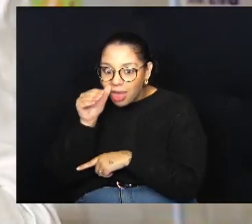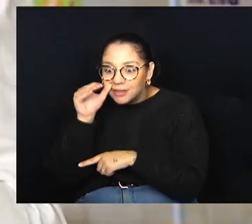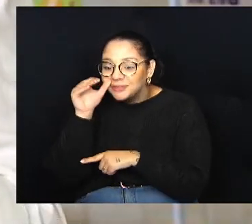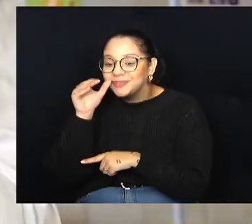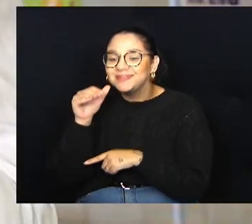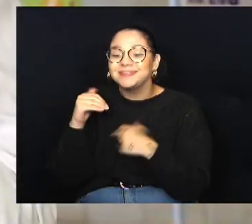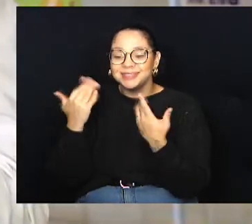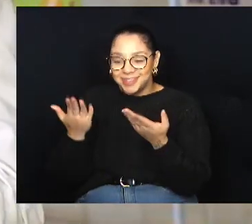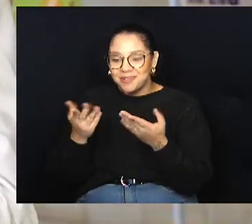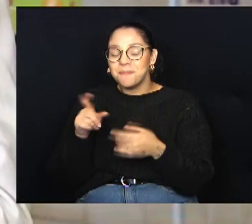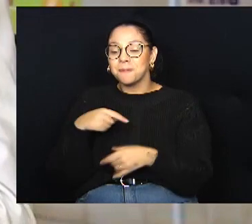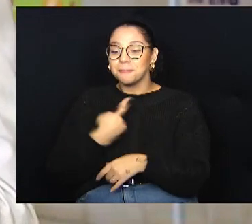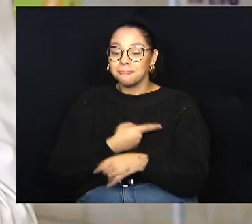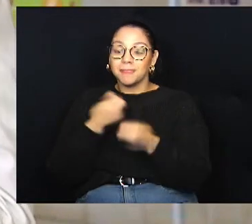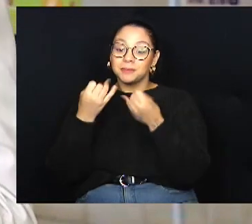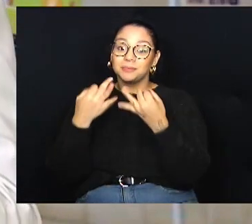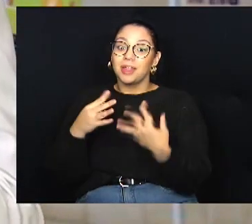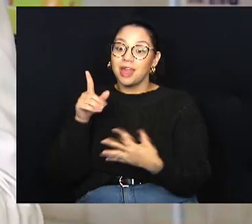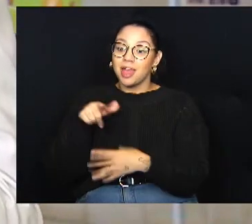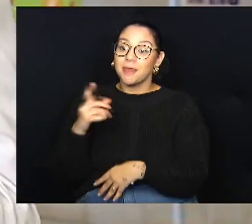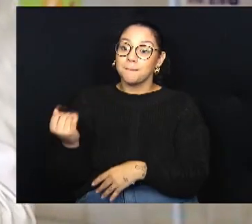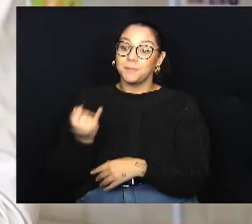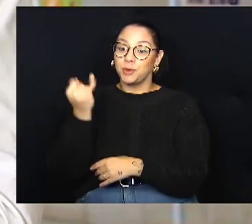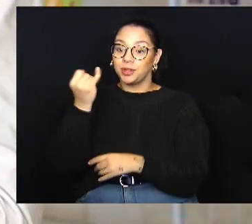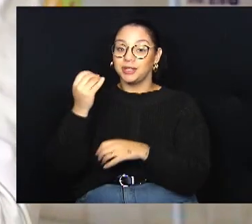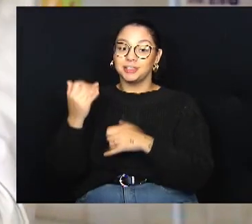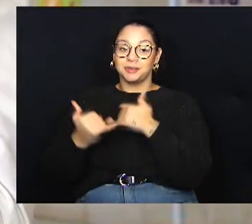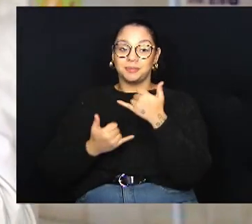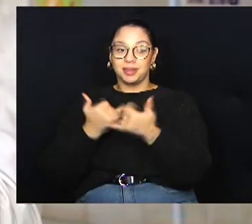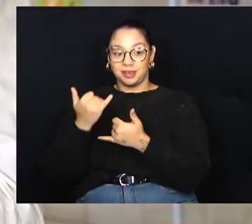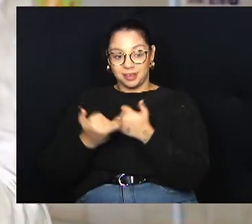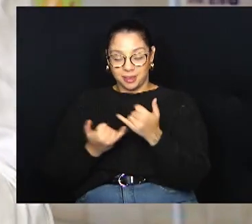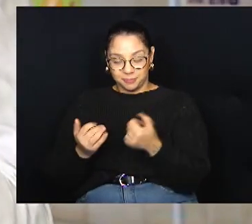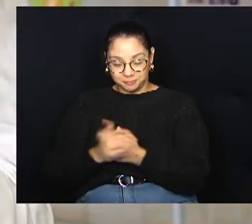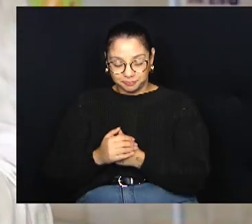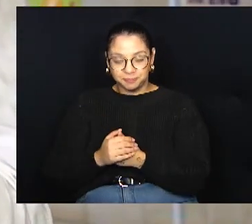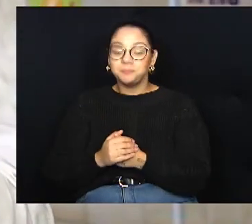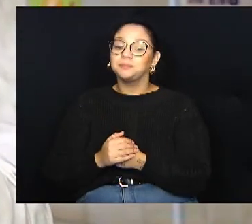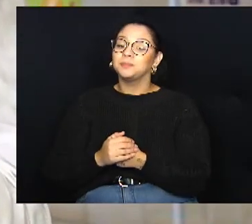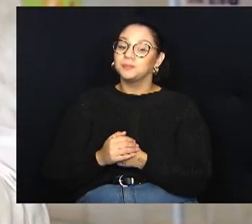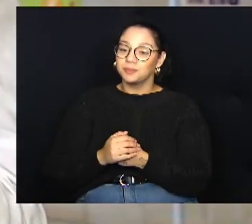gente fala dessa importância do brincar. E a gente